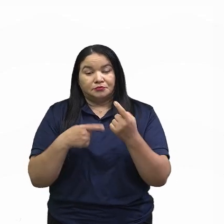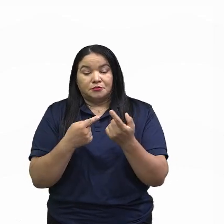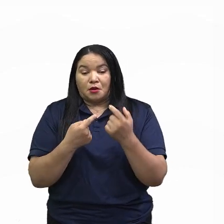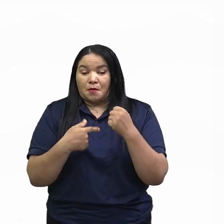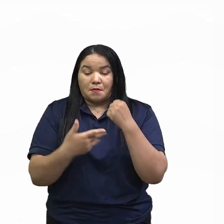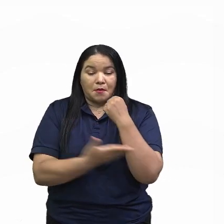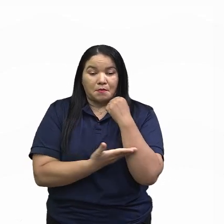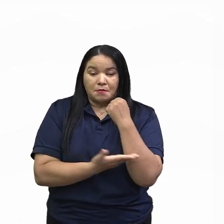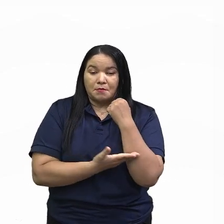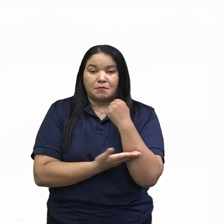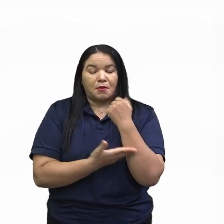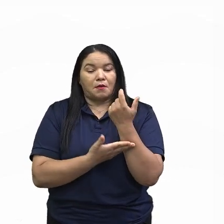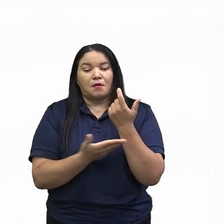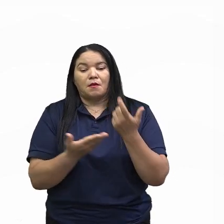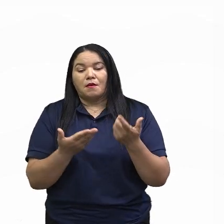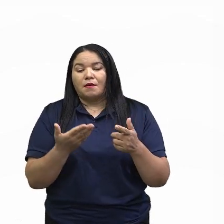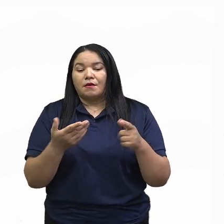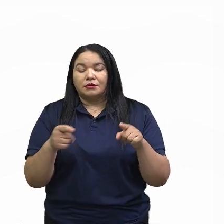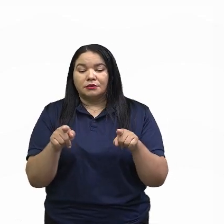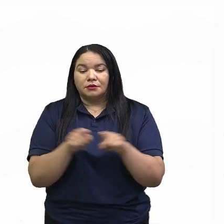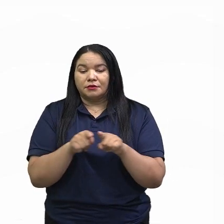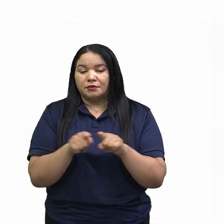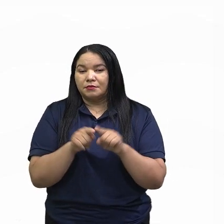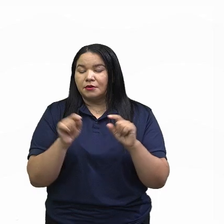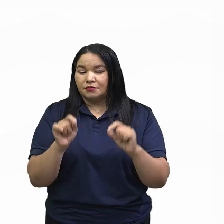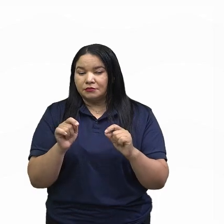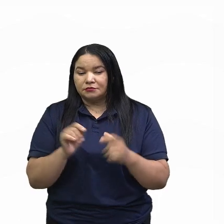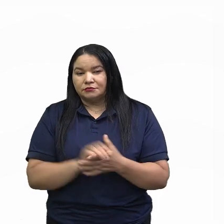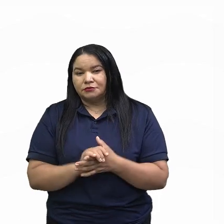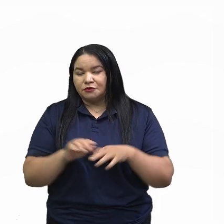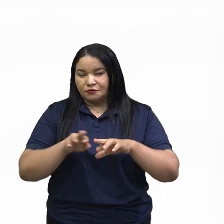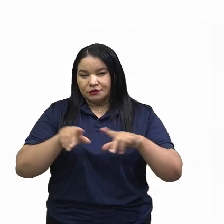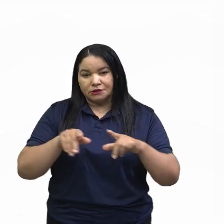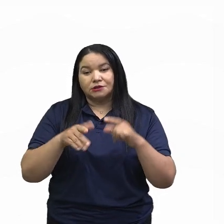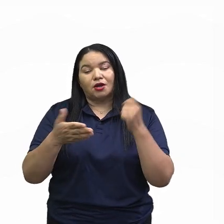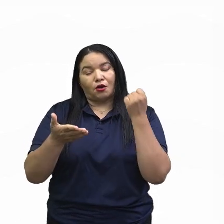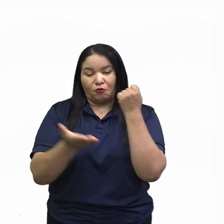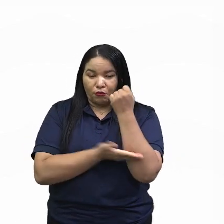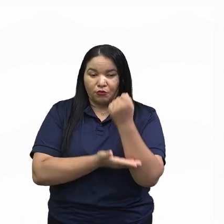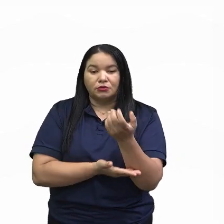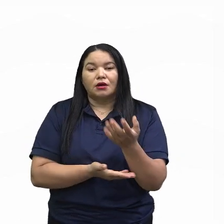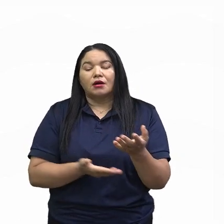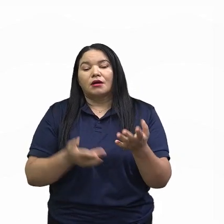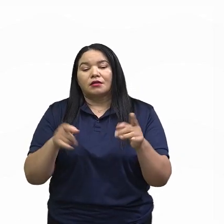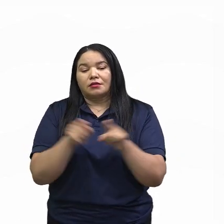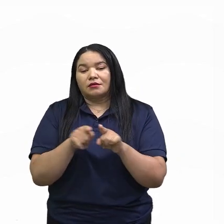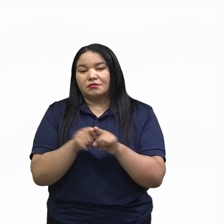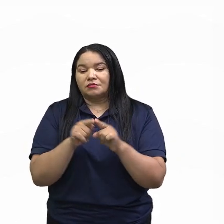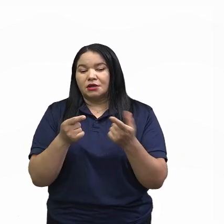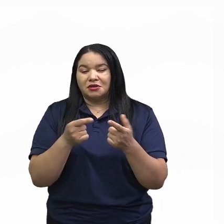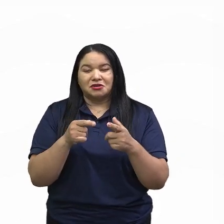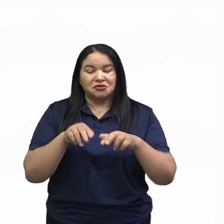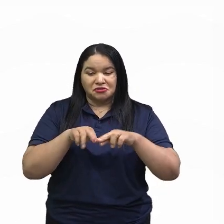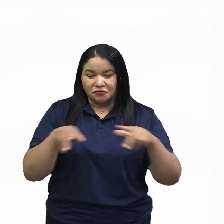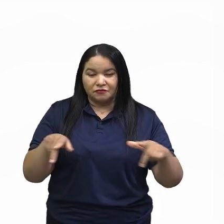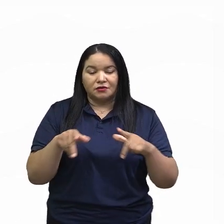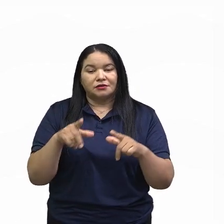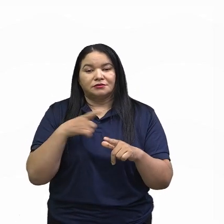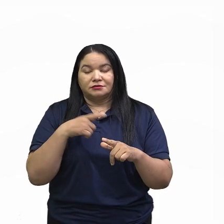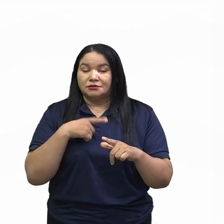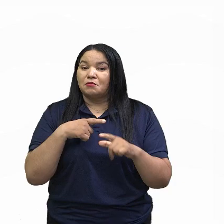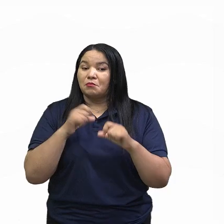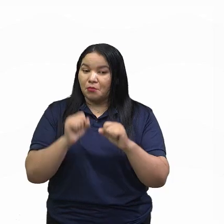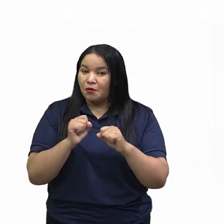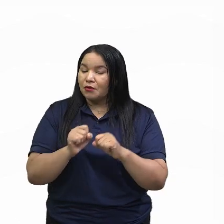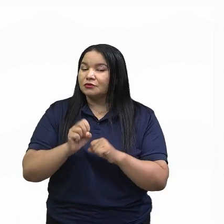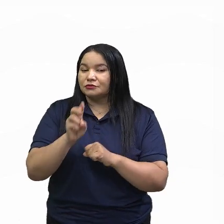né, resíduos das árvores aí, né, porque quando se corta uma árvore para a produção de madeira, sobra muito resíduo e essa madeira pode